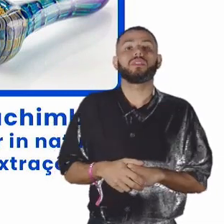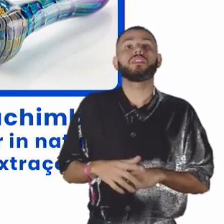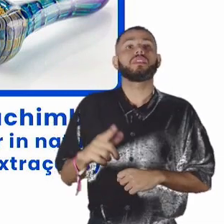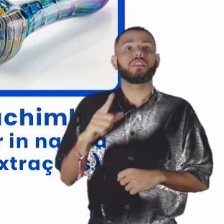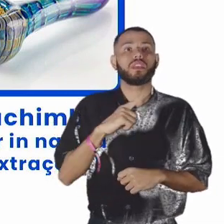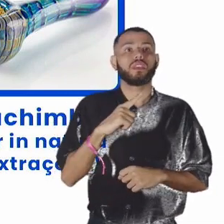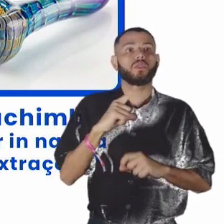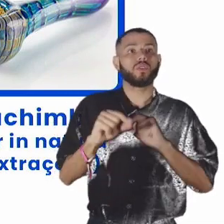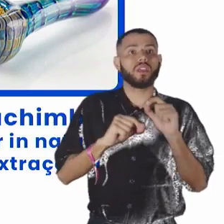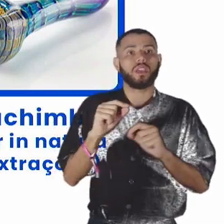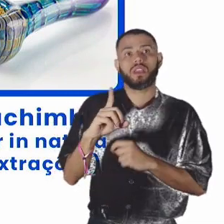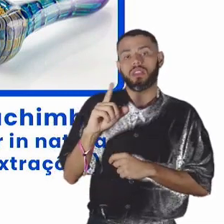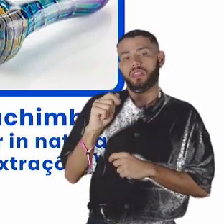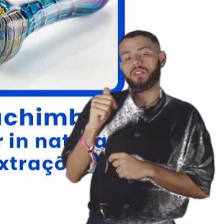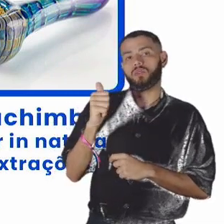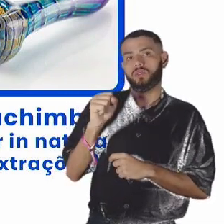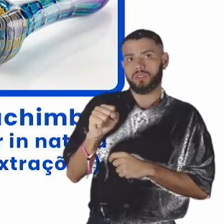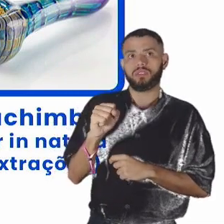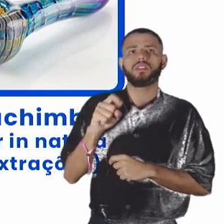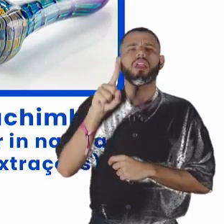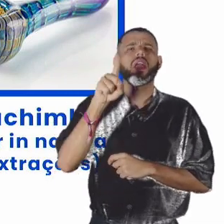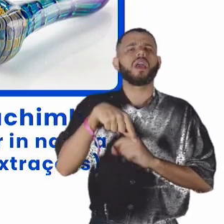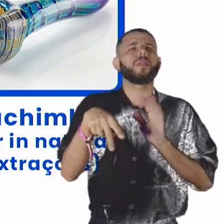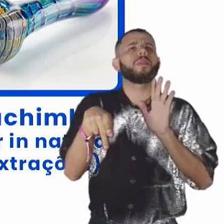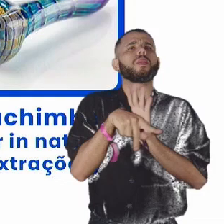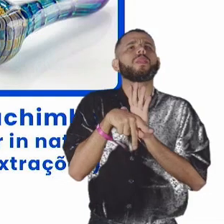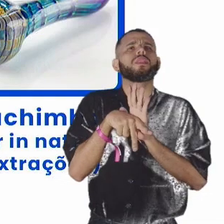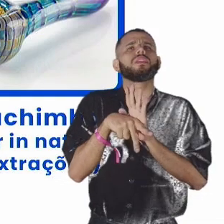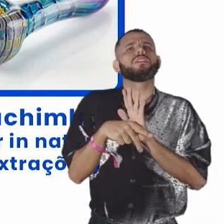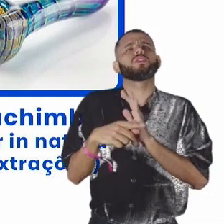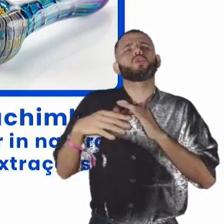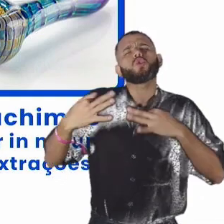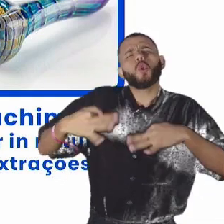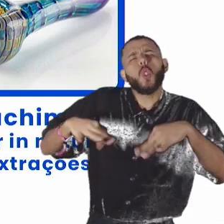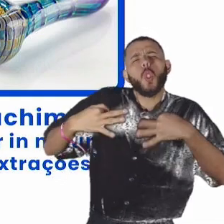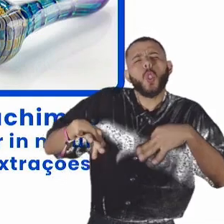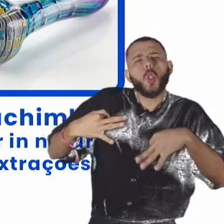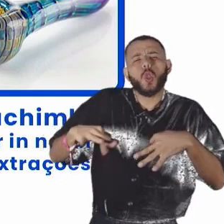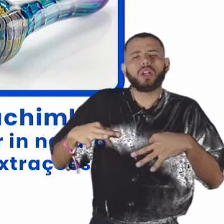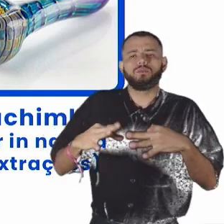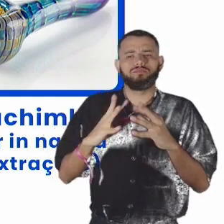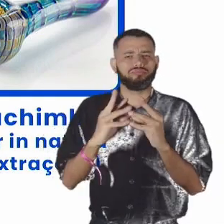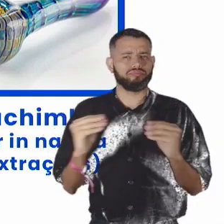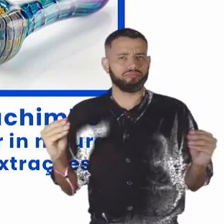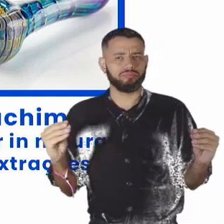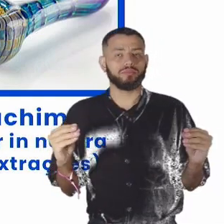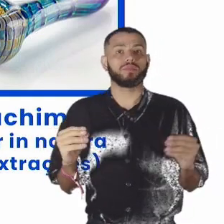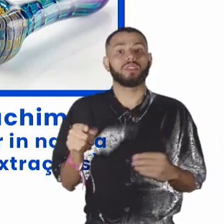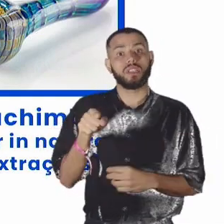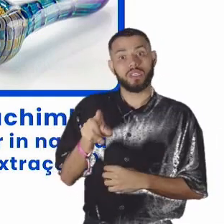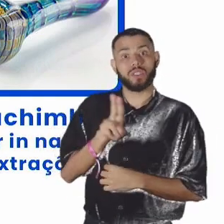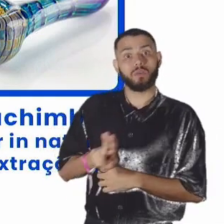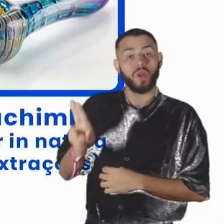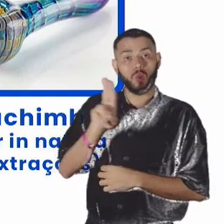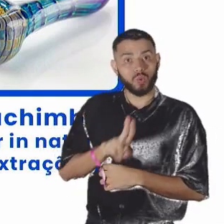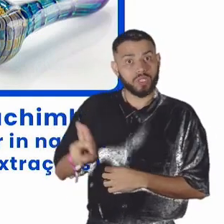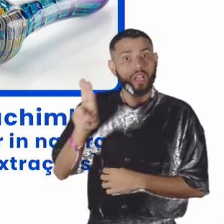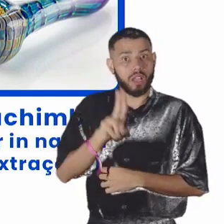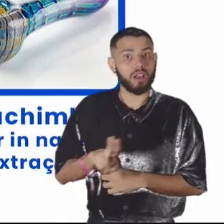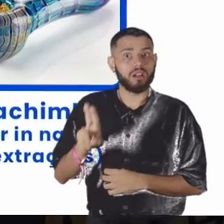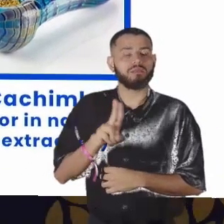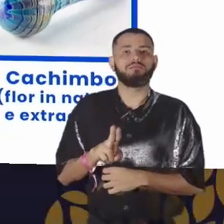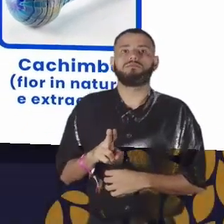os vaporizadores de extrações, né, que geralmente para usar aí altas